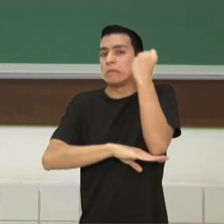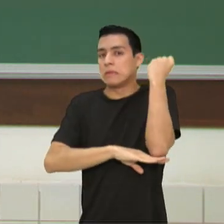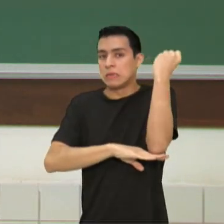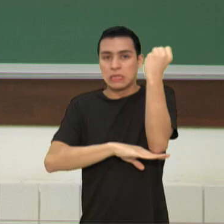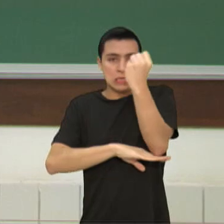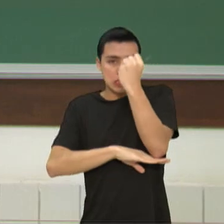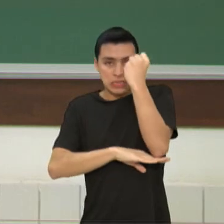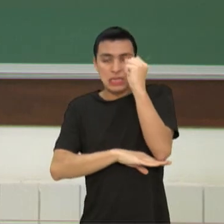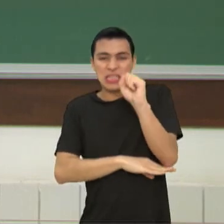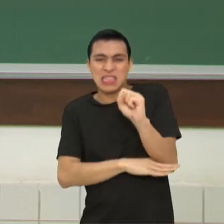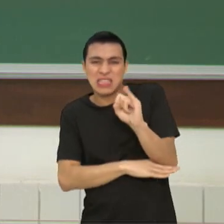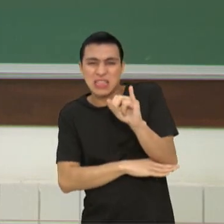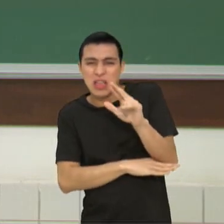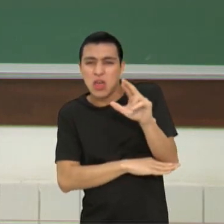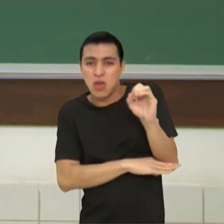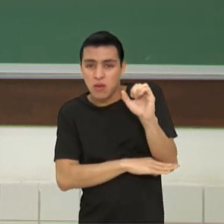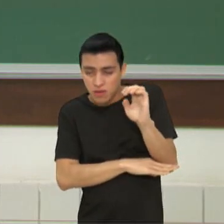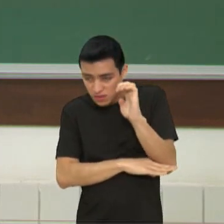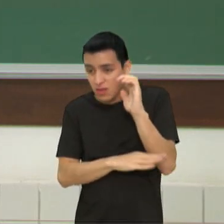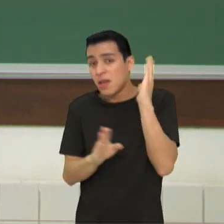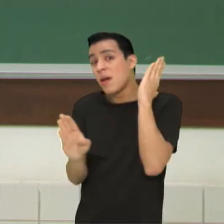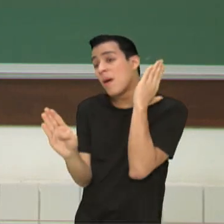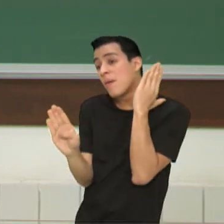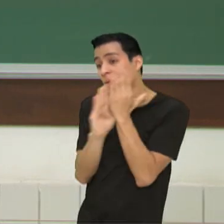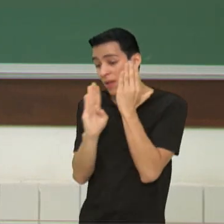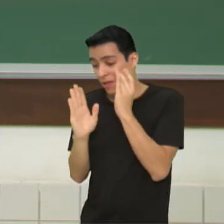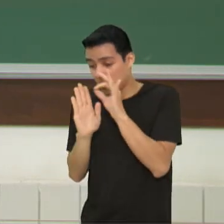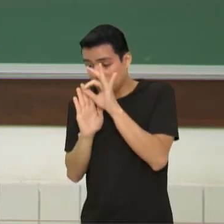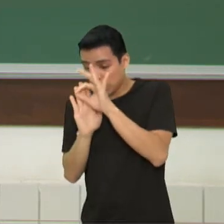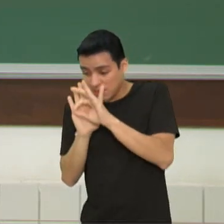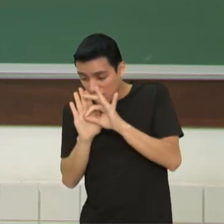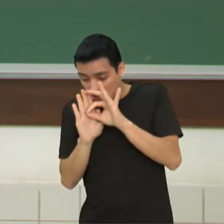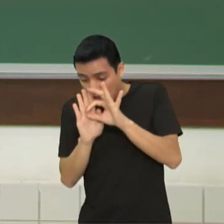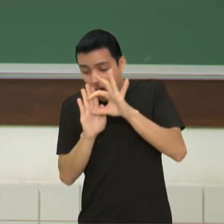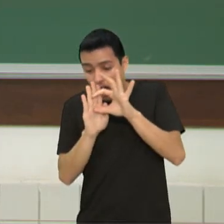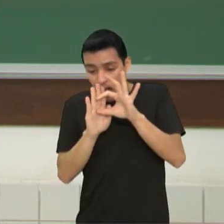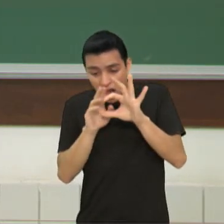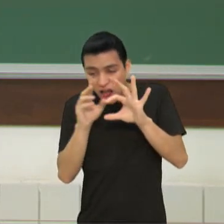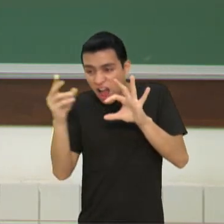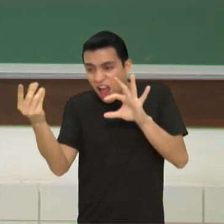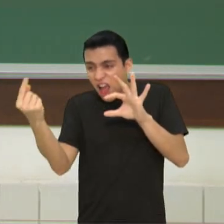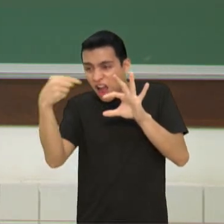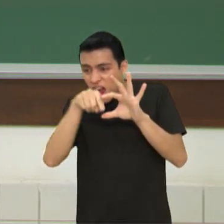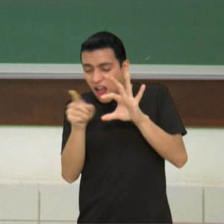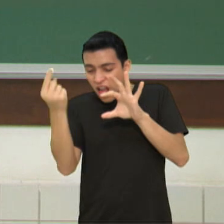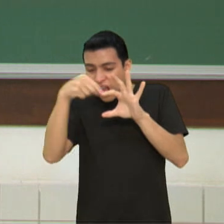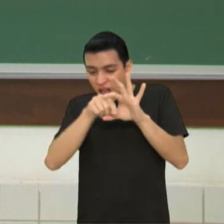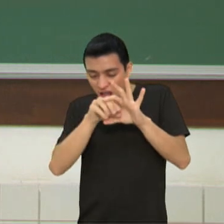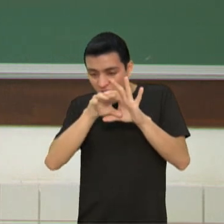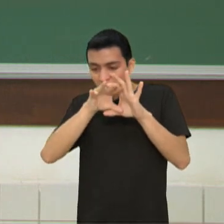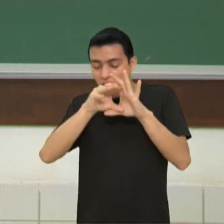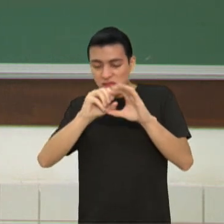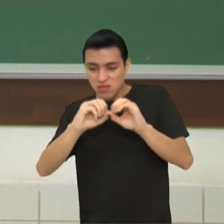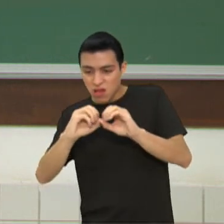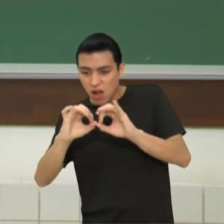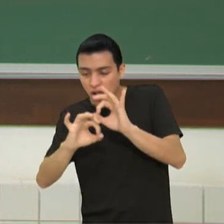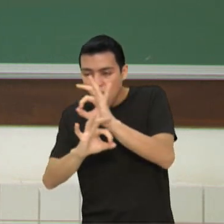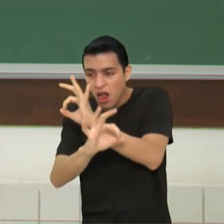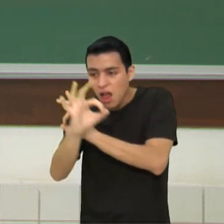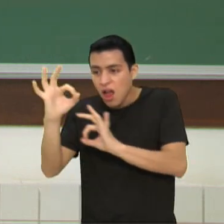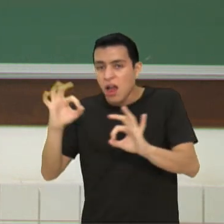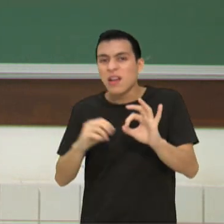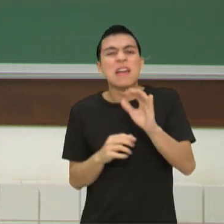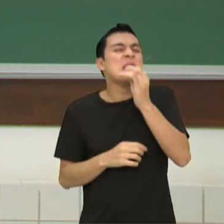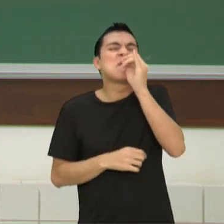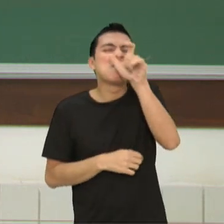Tudo por uma estrutura de dentro da célula que aumenta para dar conta daquela ingestão frequente. Então, alguém que frequentemente usa um